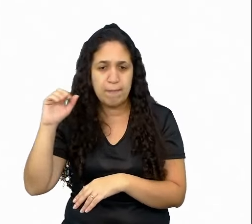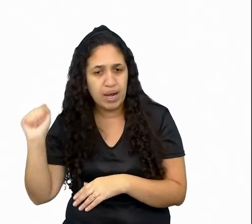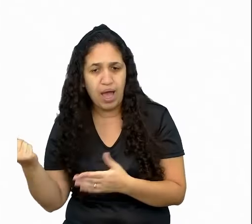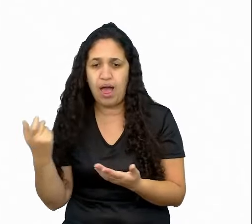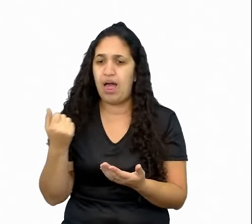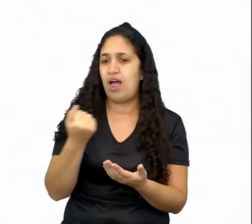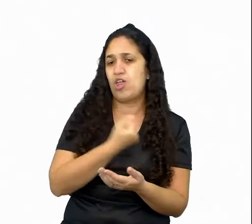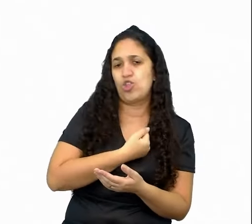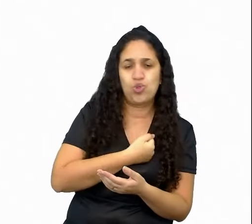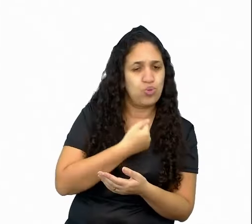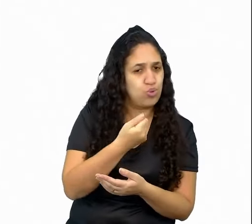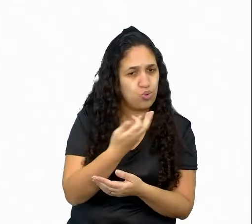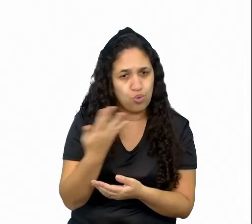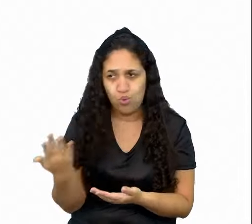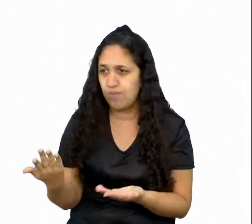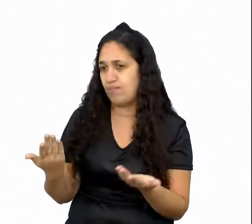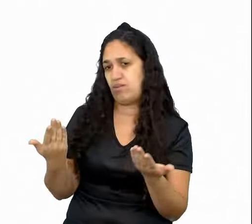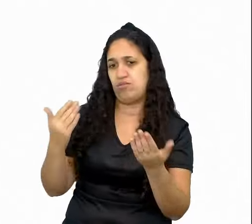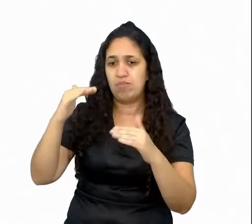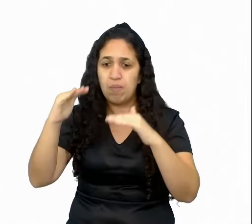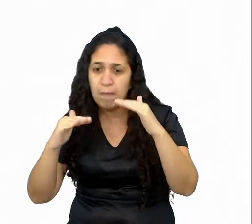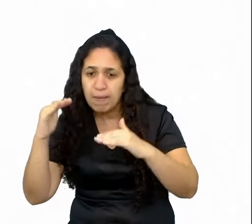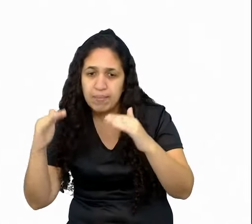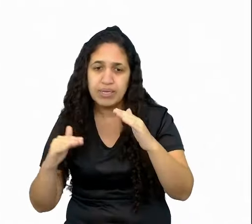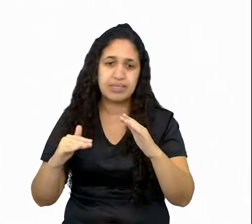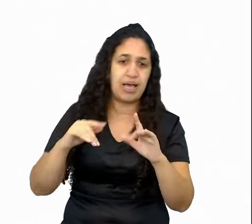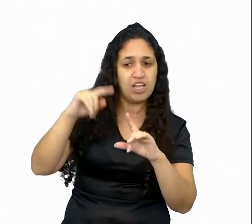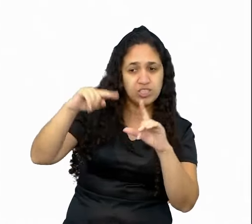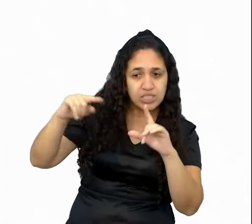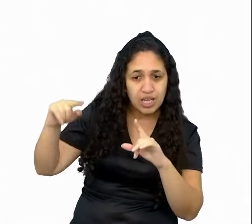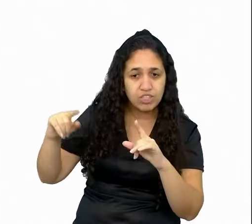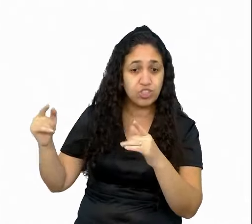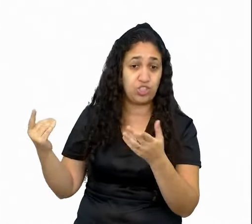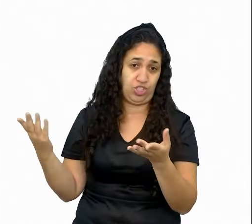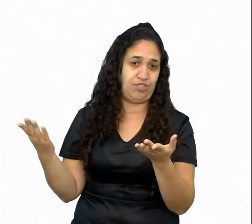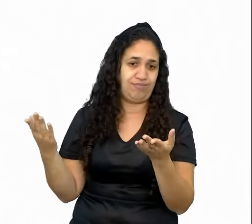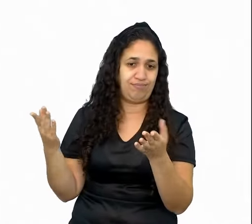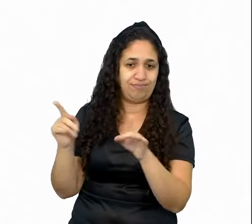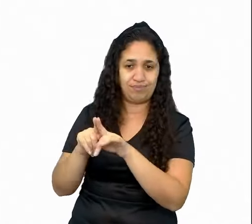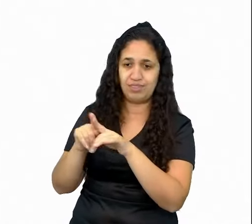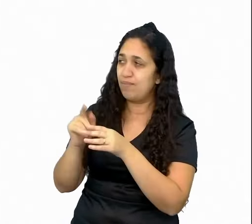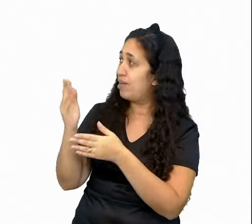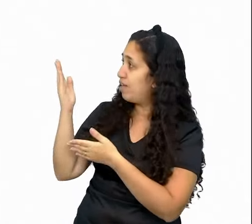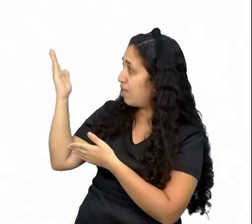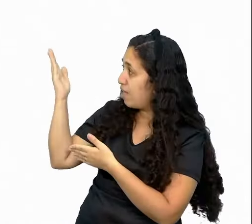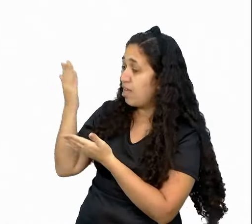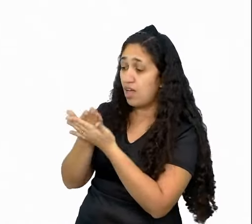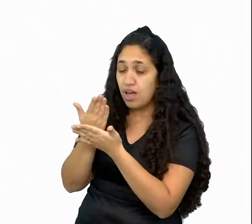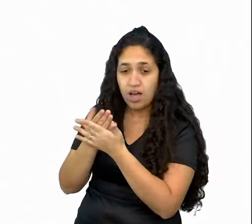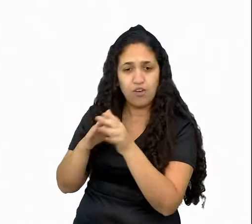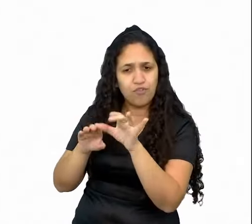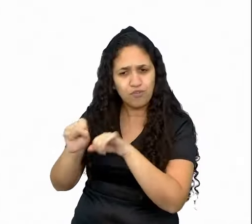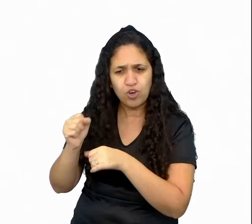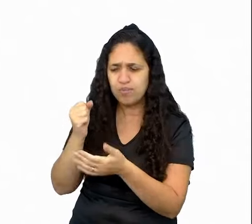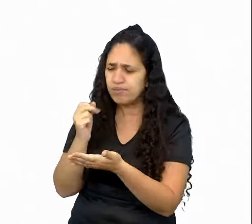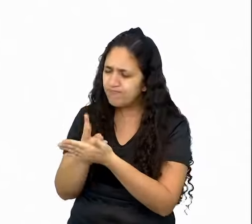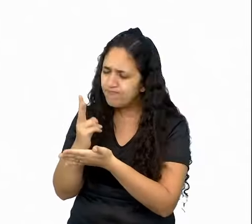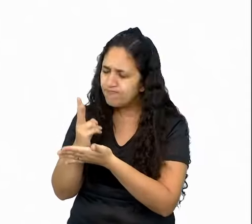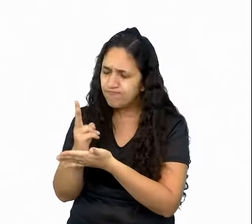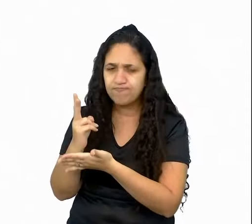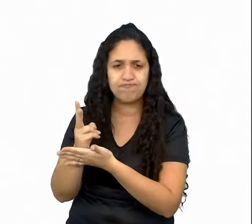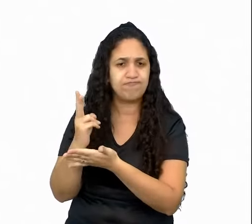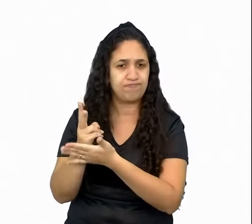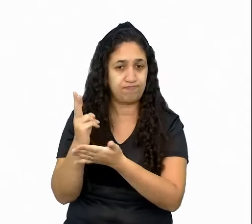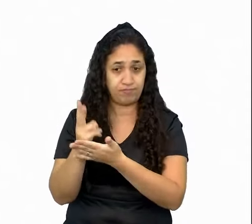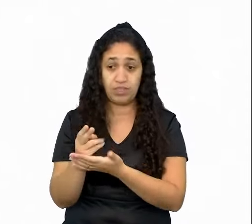trabalhem probabilidade estatística, e aqui a formação continuada, que após,